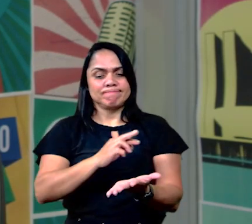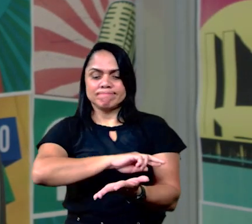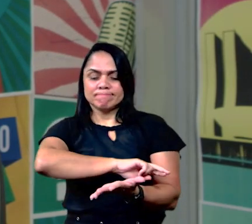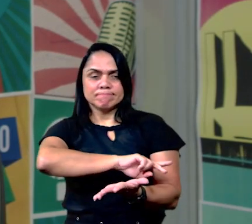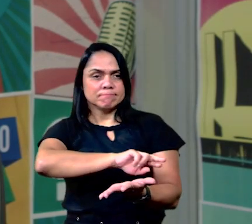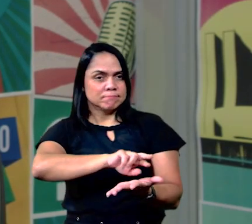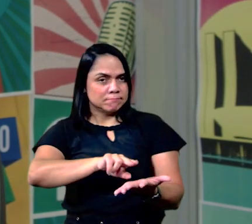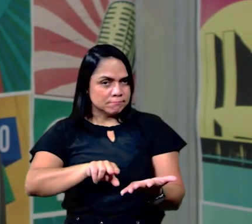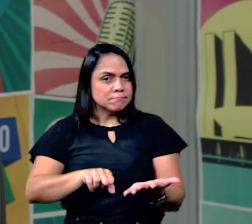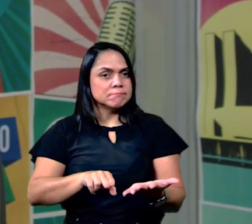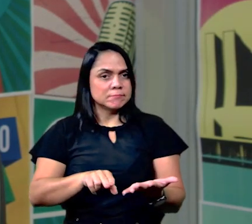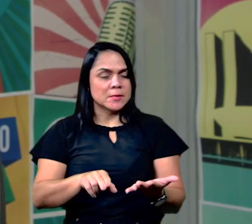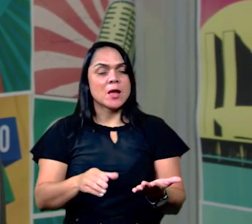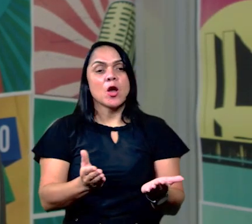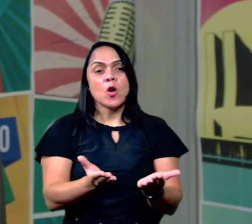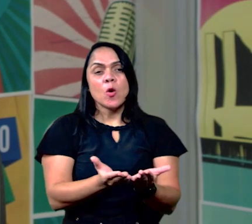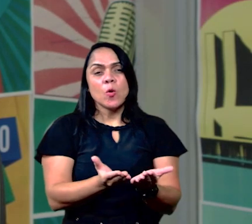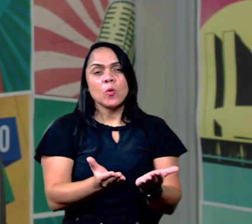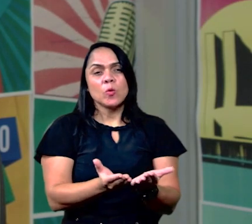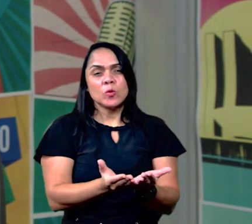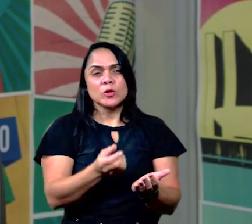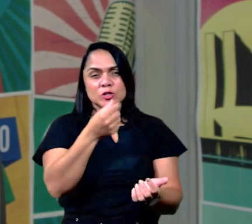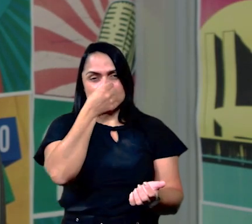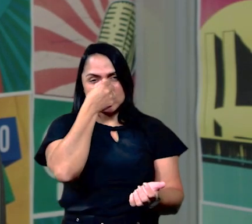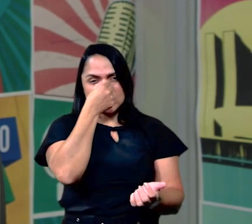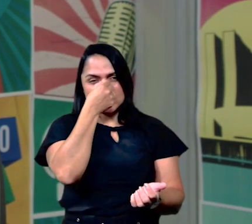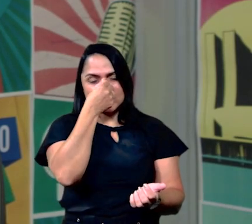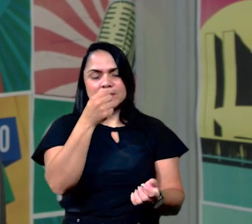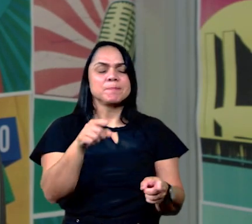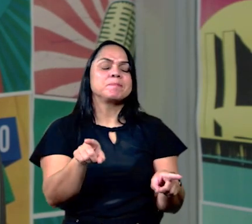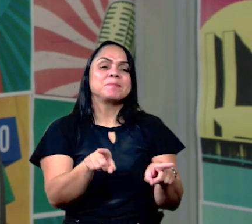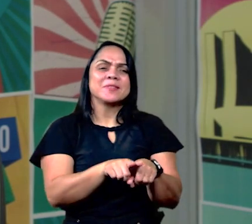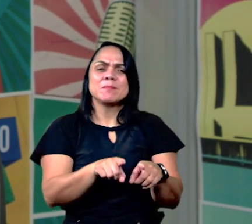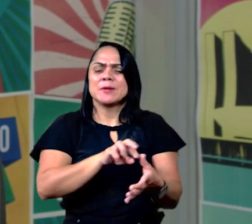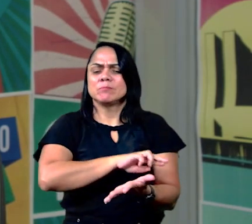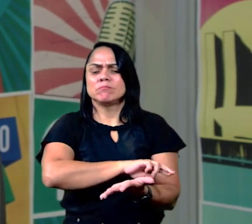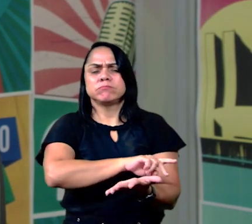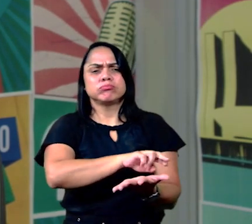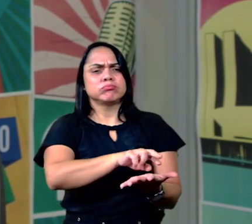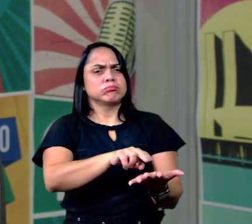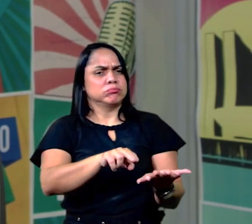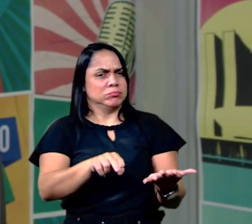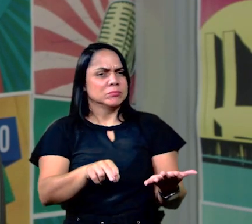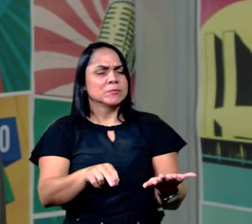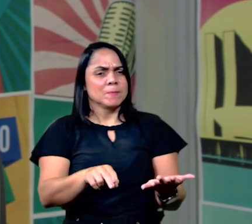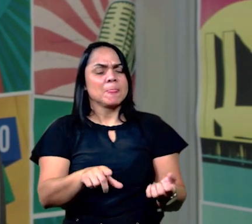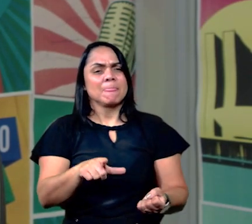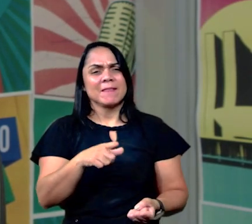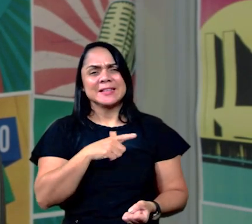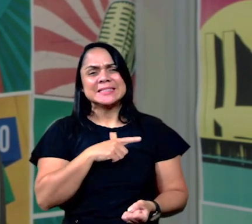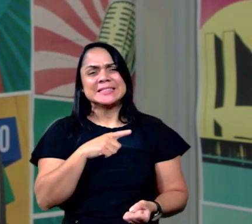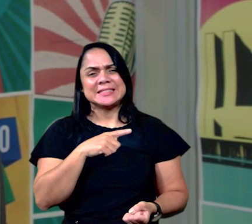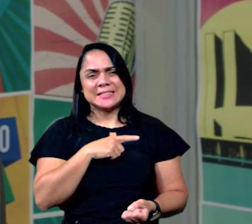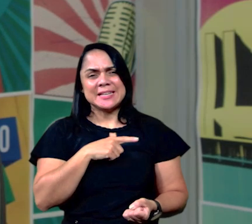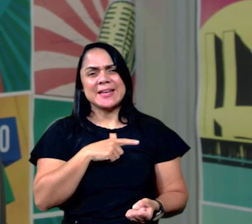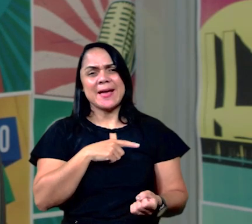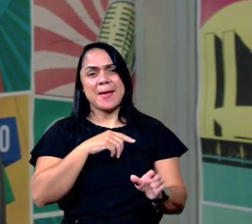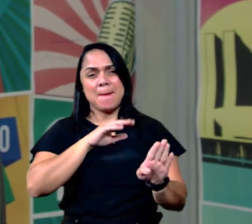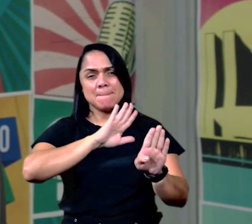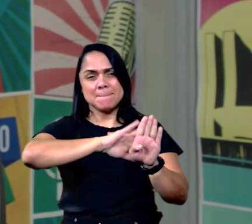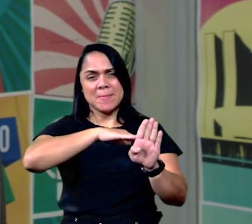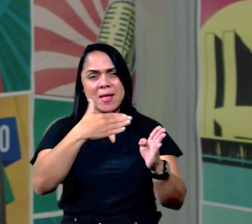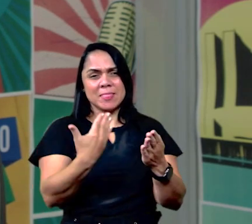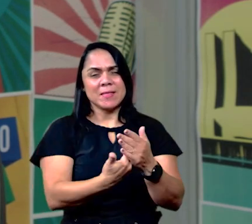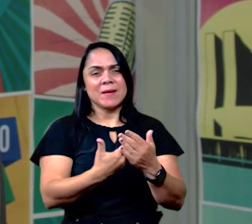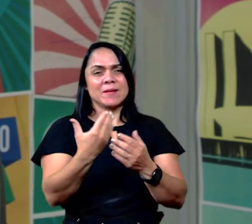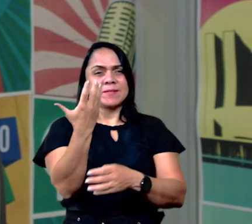é múltiplo e o cristianismo, né, evangélico ainda mais. Nós temos aí uma metáfora de uma